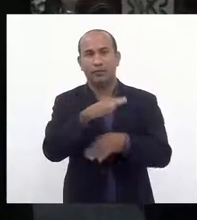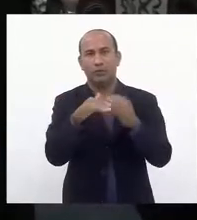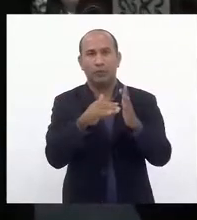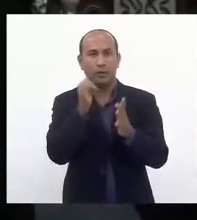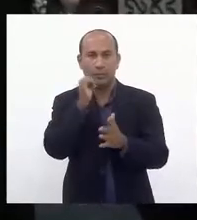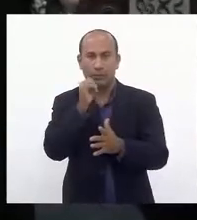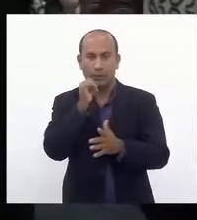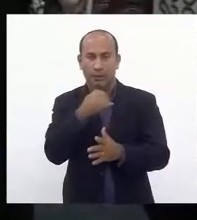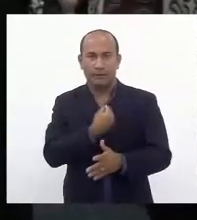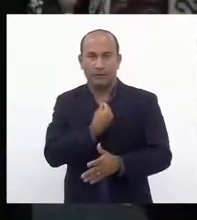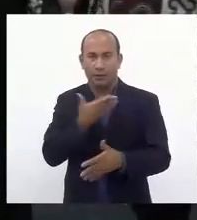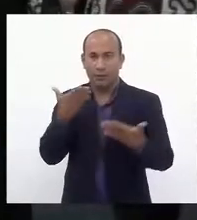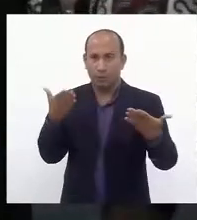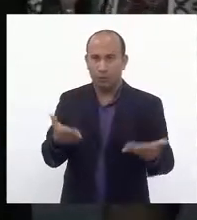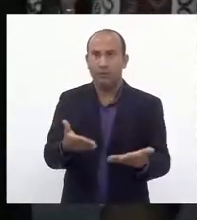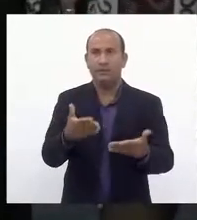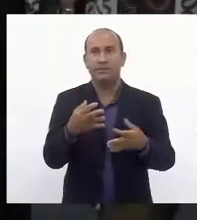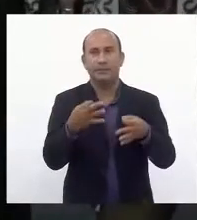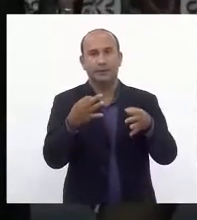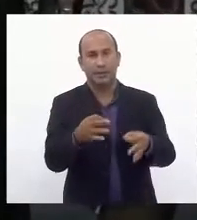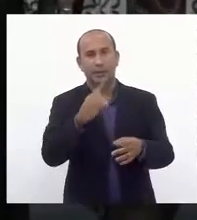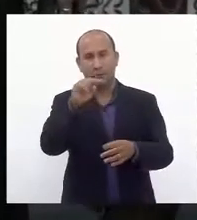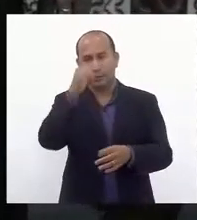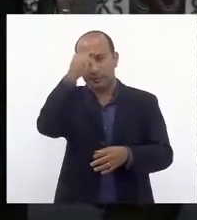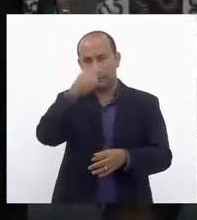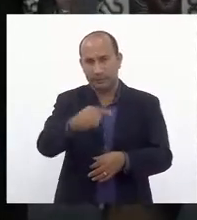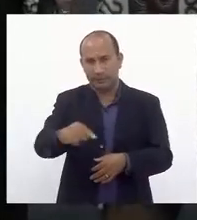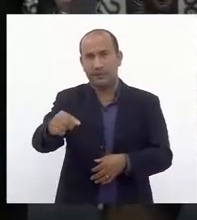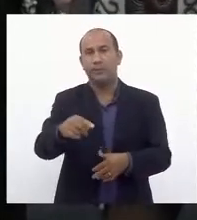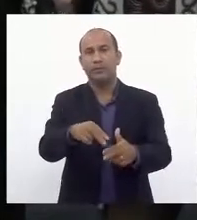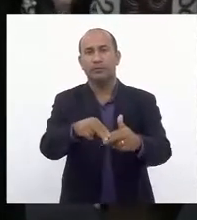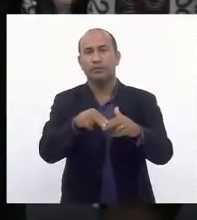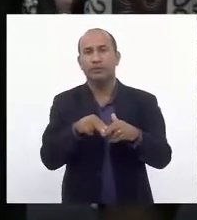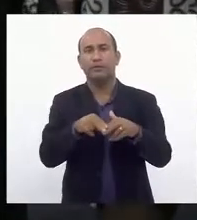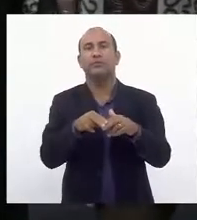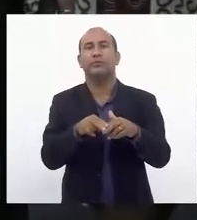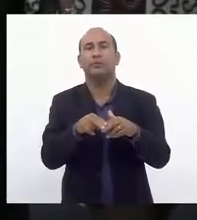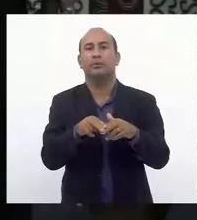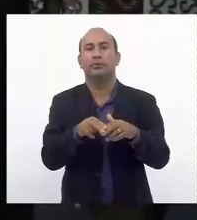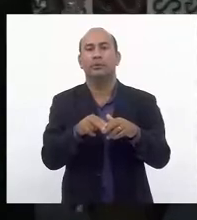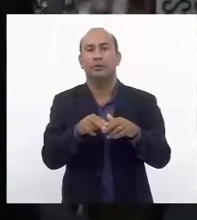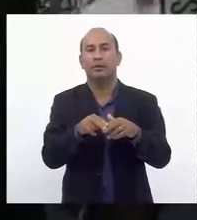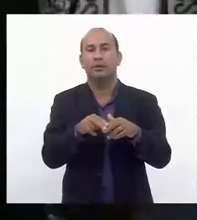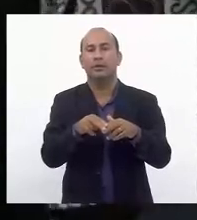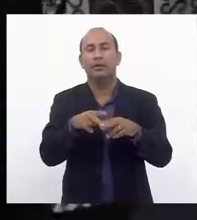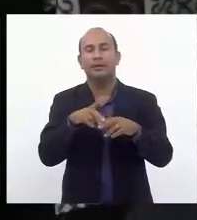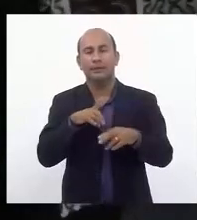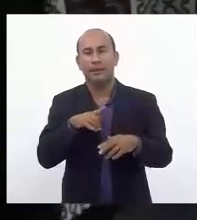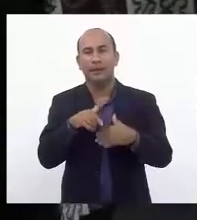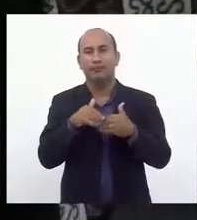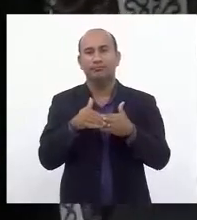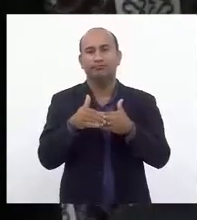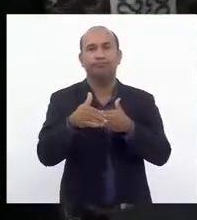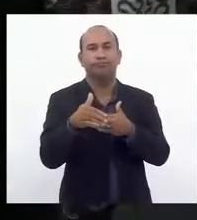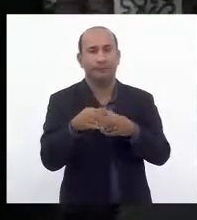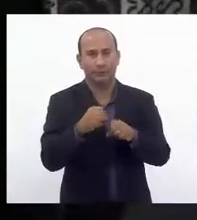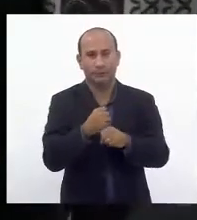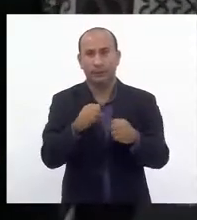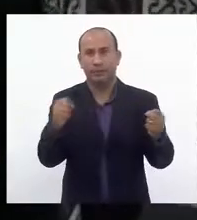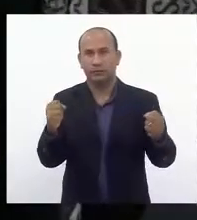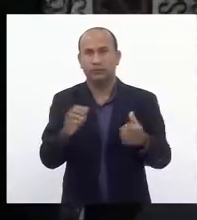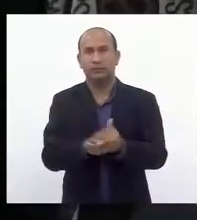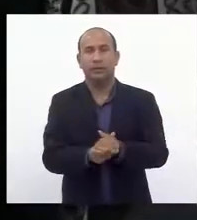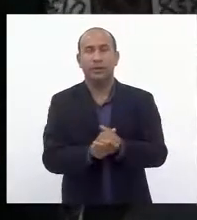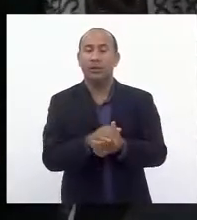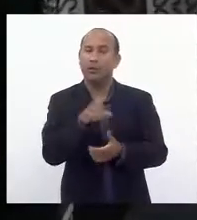aqui presentes hoje e que certamente estarão na semana que vem para que a Assembleia Legislativa do Rio dê esse grande passo. Então é só colaborar